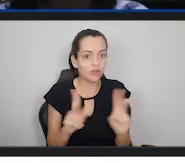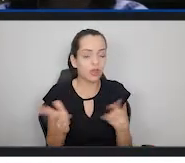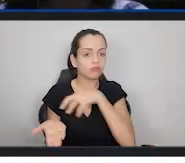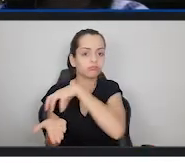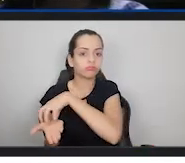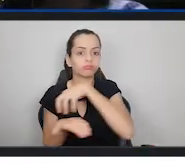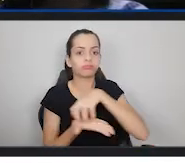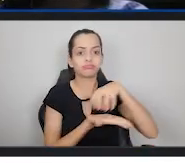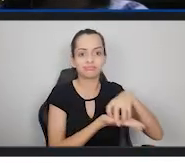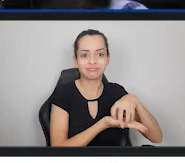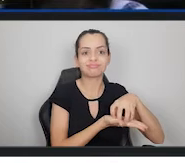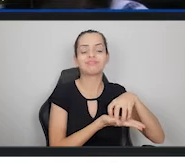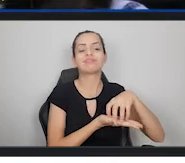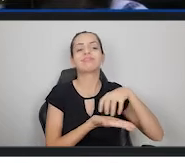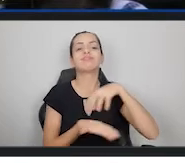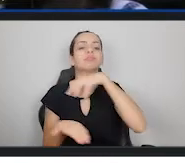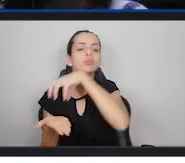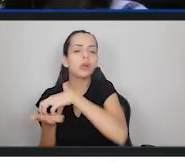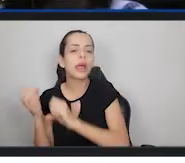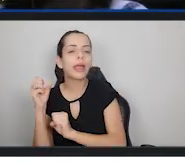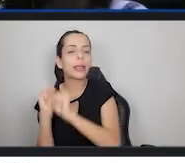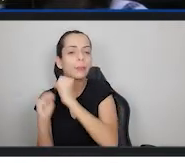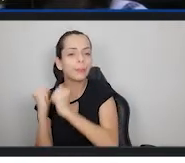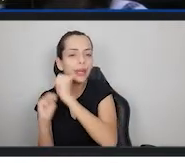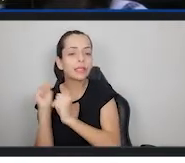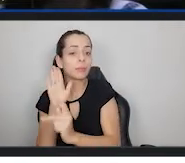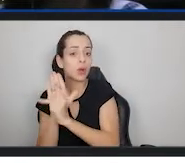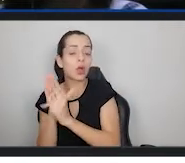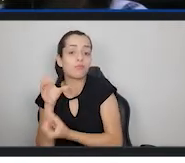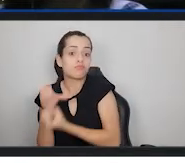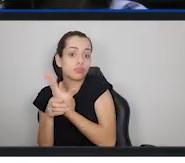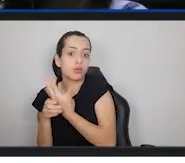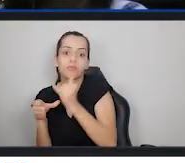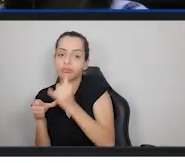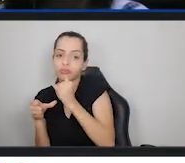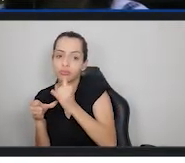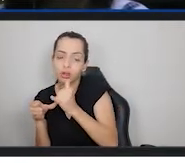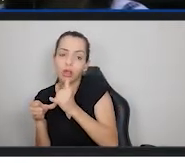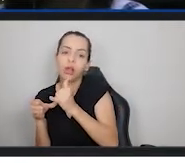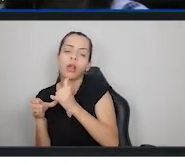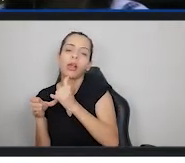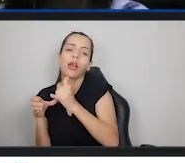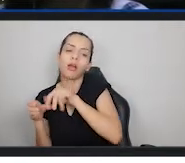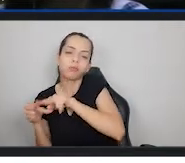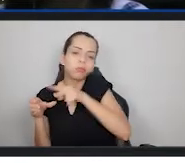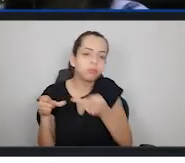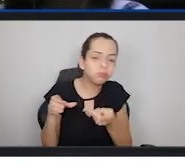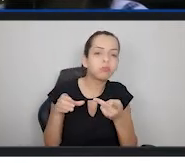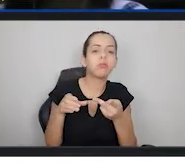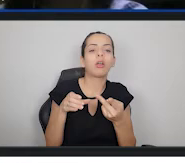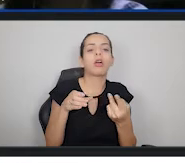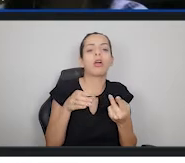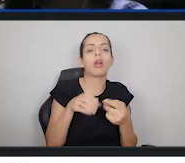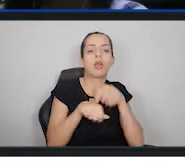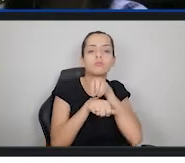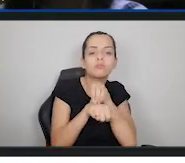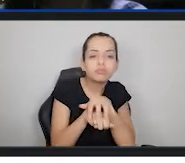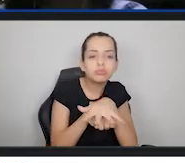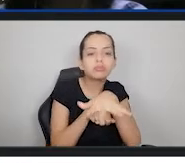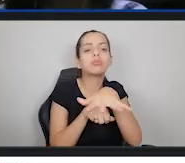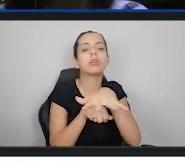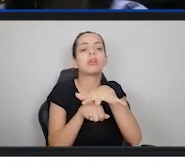vai comprar energia lá via leilão. Então, quem faz essa contabilização é a Câmara de Comercialização de Energia